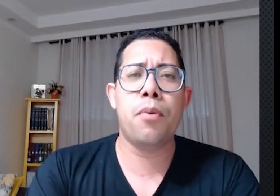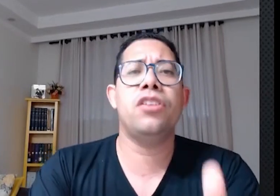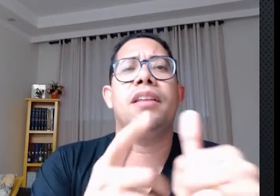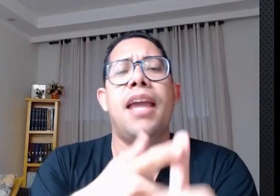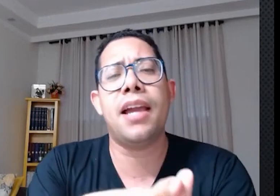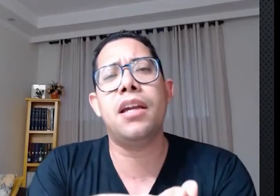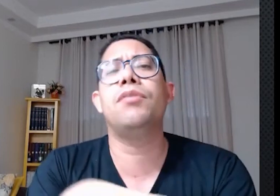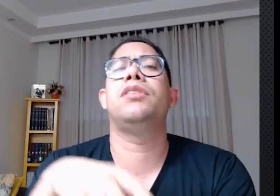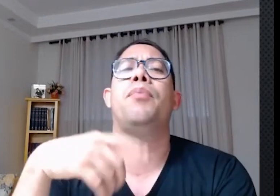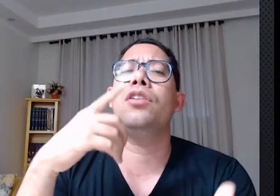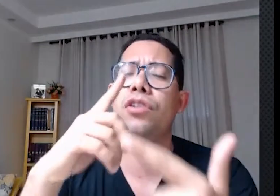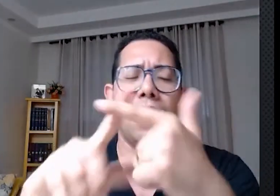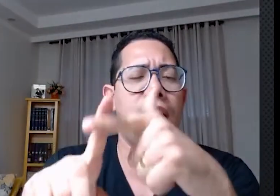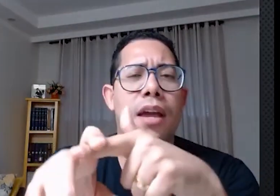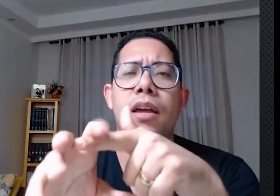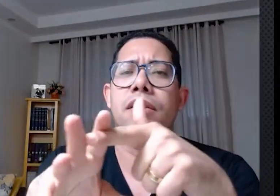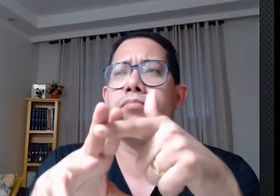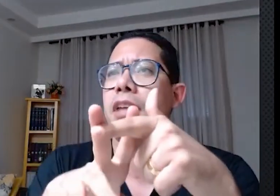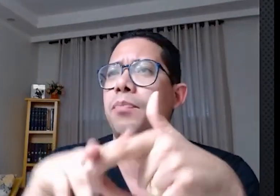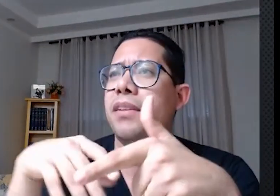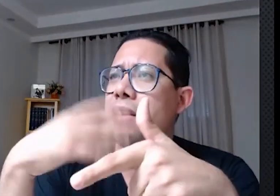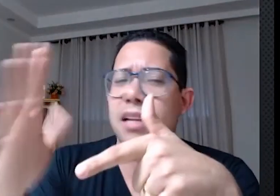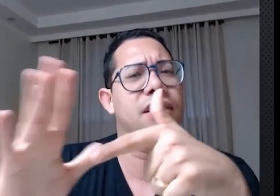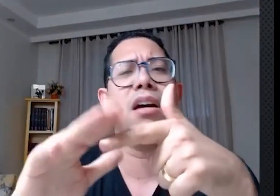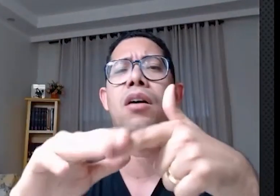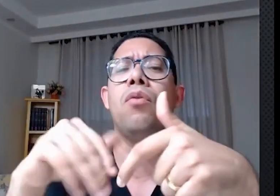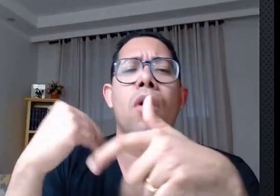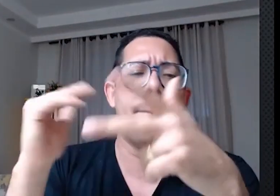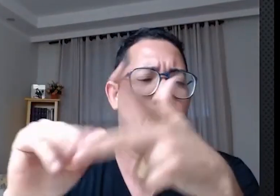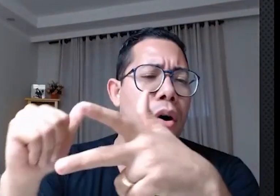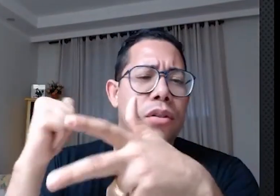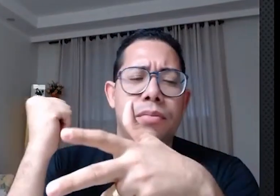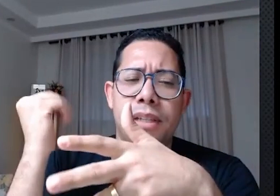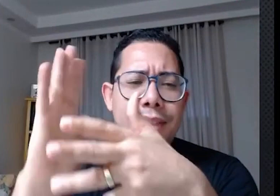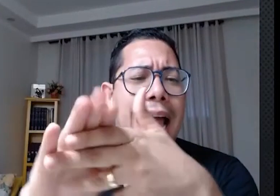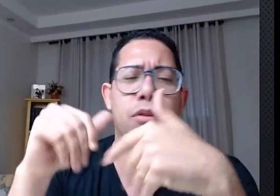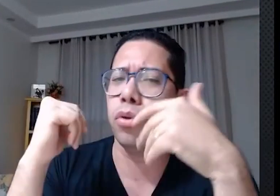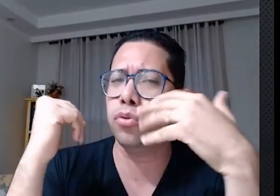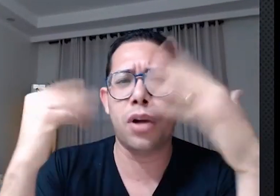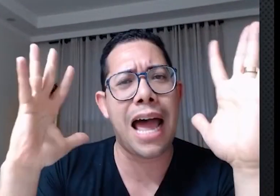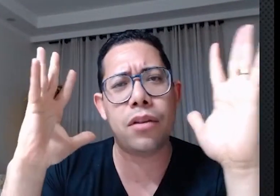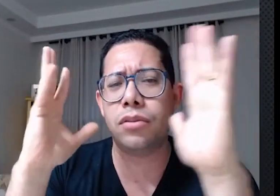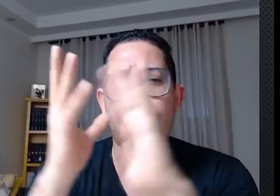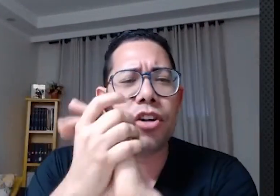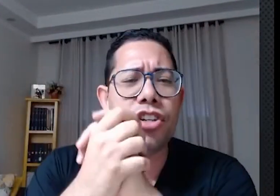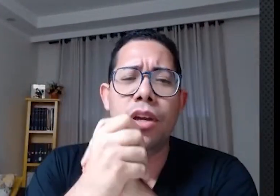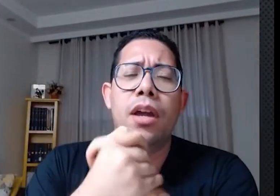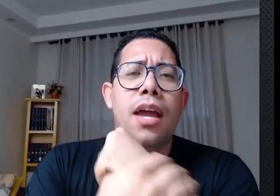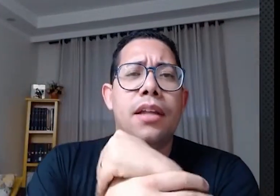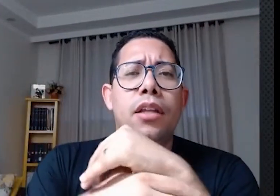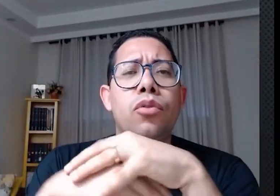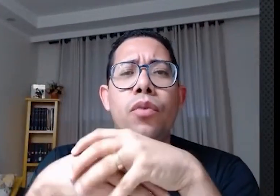Você pode ter técnica, você pode ter especialização, pós, mestrado, doutorado, você